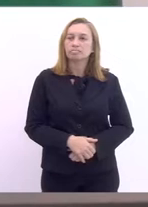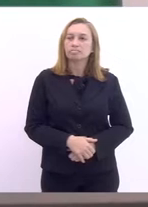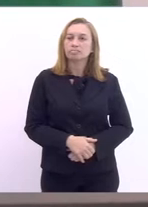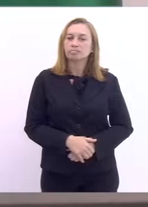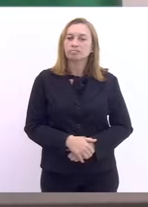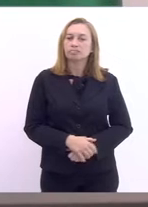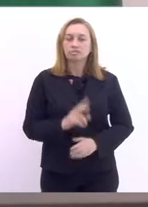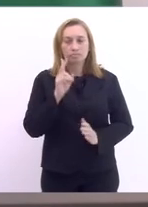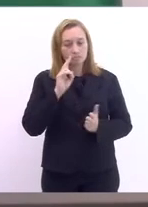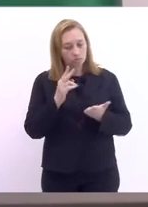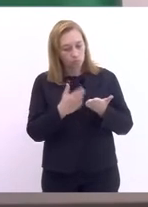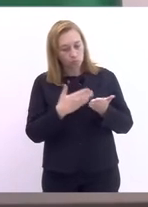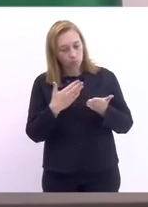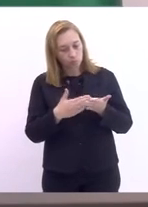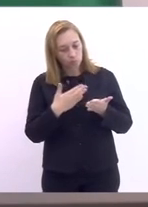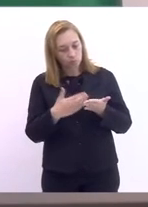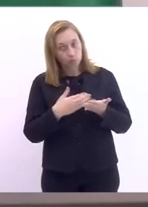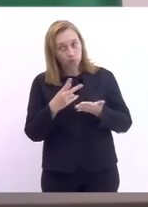deixa eu ir lá nele.